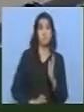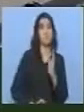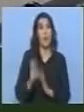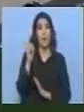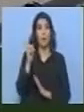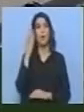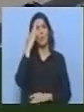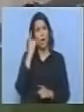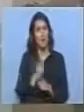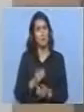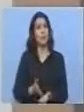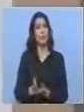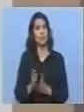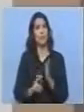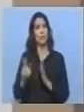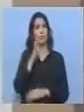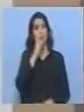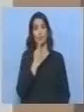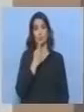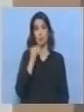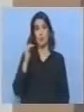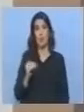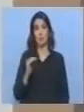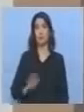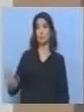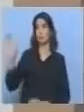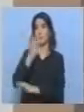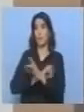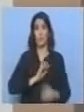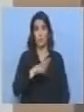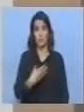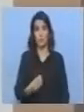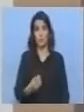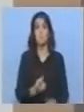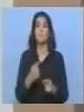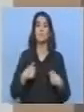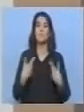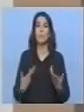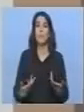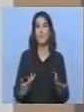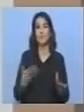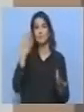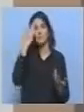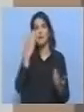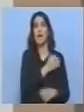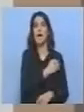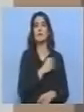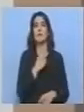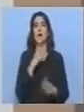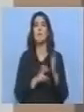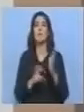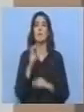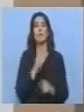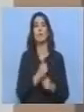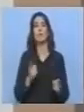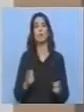vão continuar a subir enquanto os juros estiverem baixos em toda a Europa e em todo o mundo, porque eu neste momento não acho que o preço dos imóveis estejam a subir